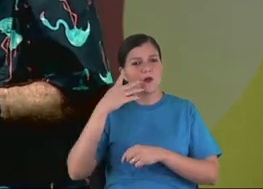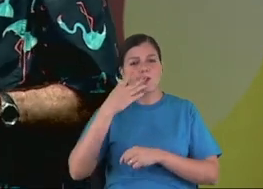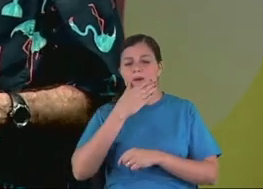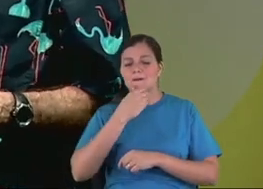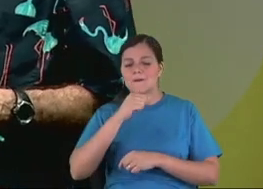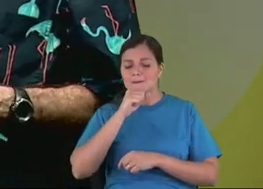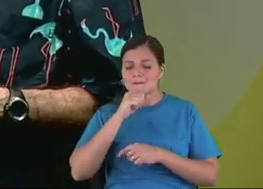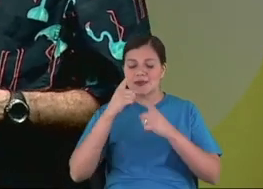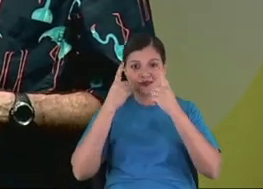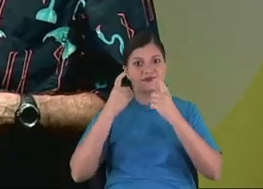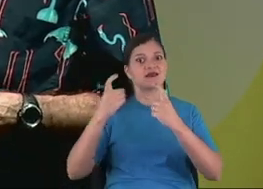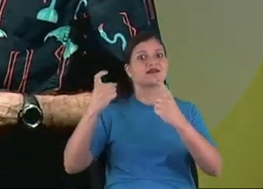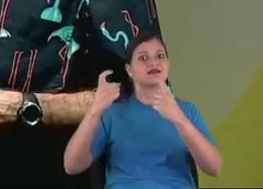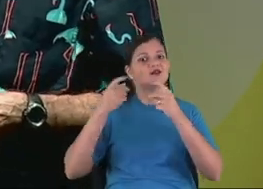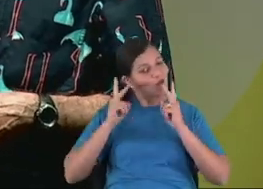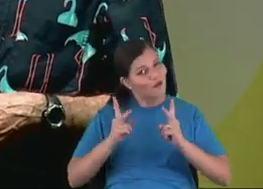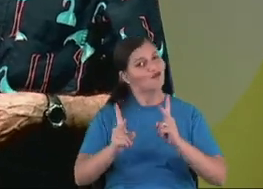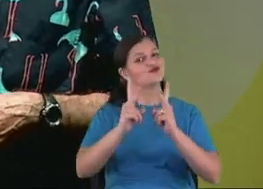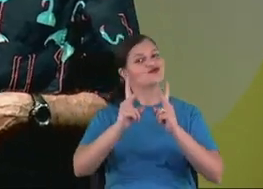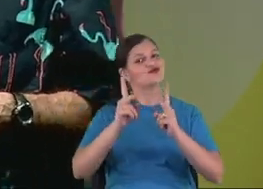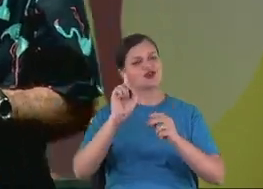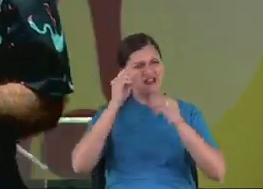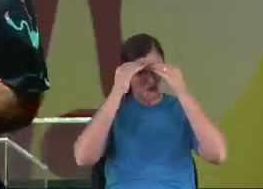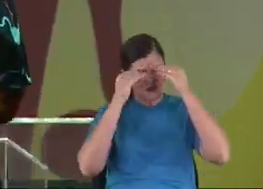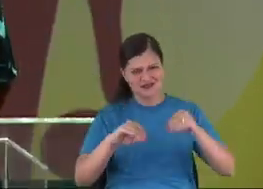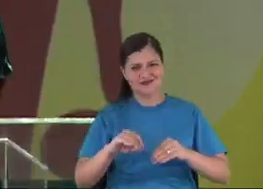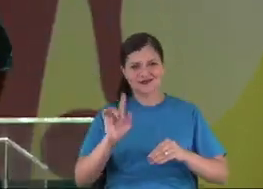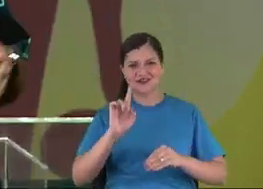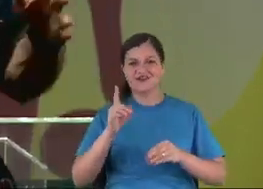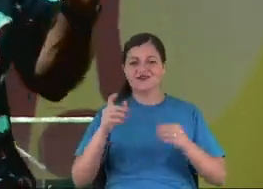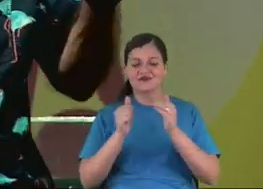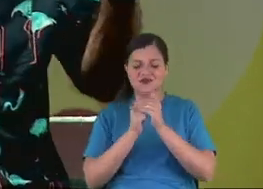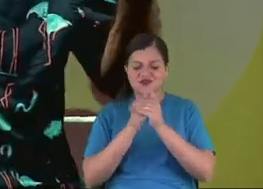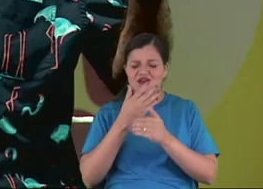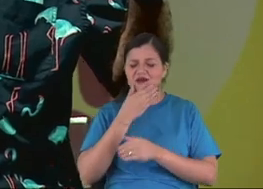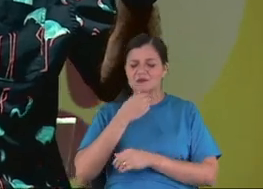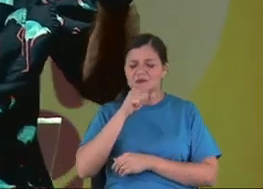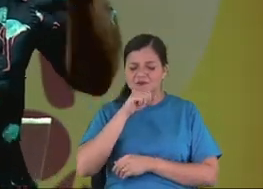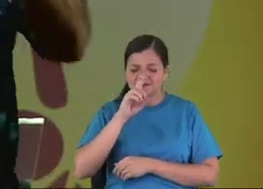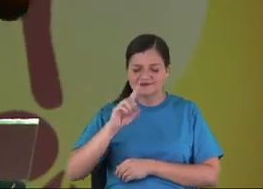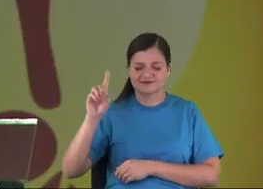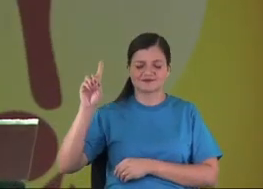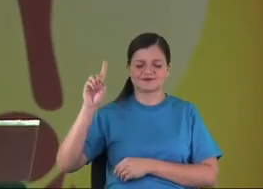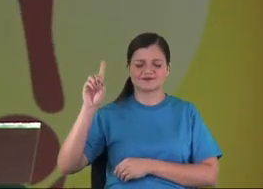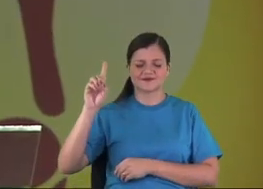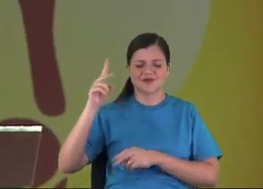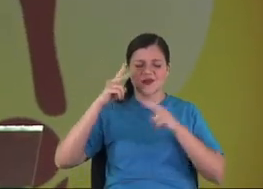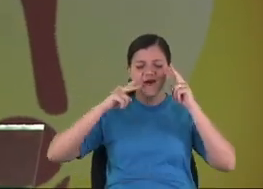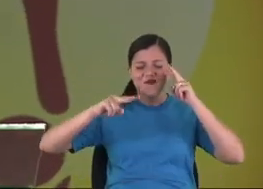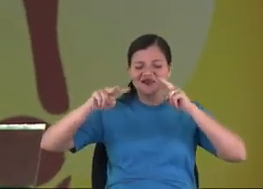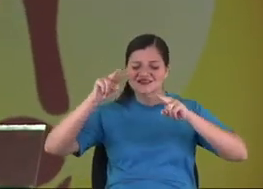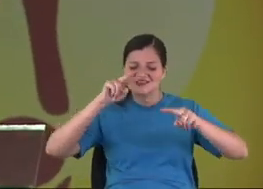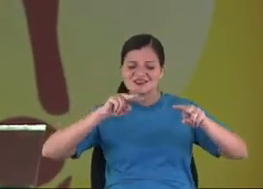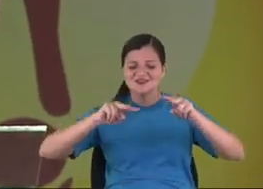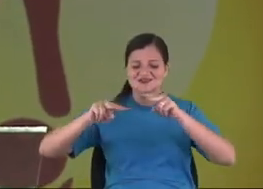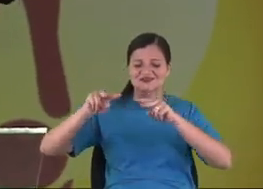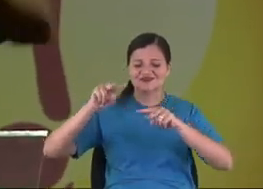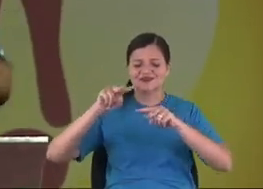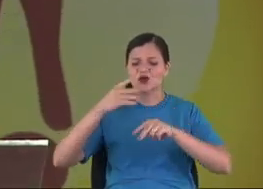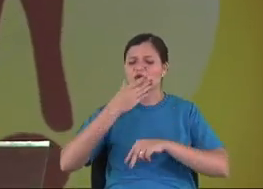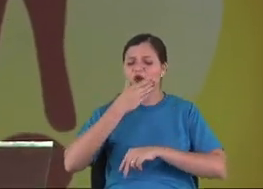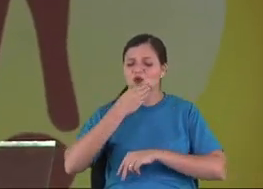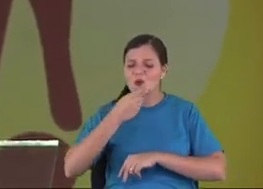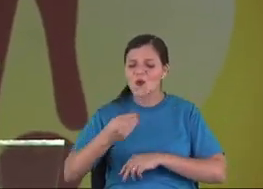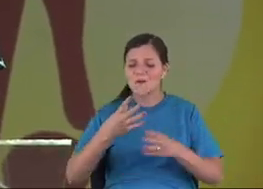E continue assim. Não desista. Vamos orar. Pai querido, olha só tantos